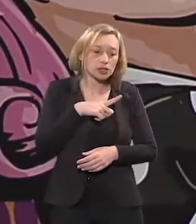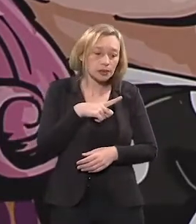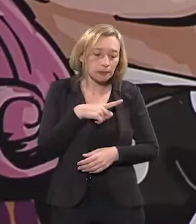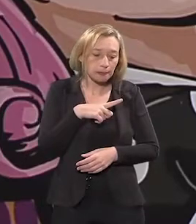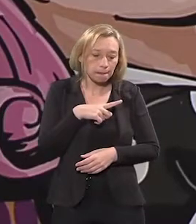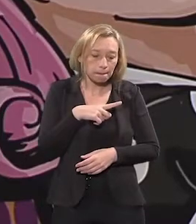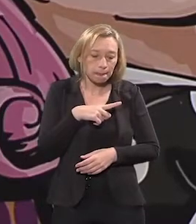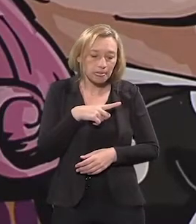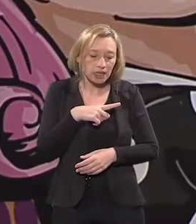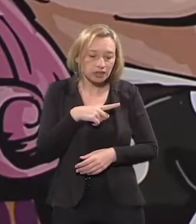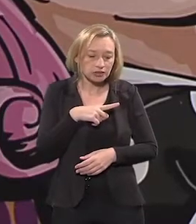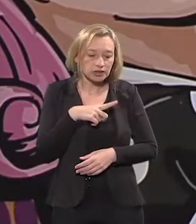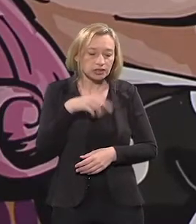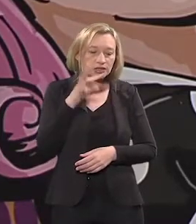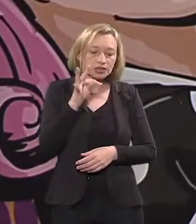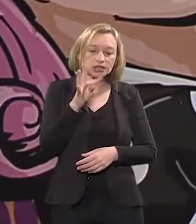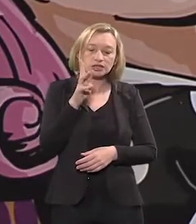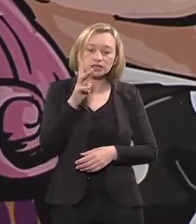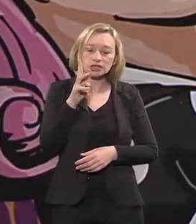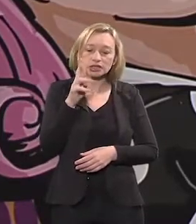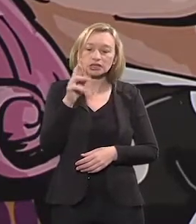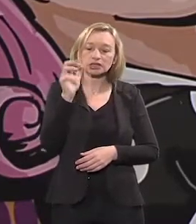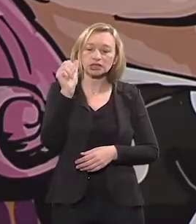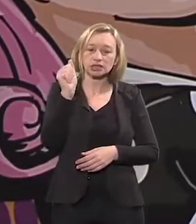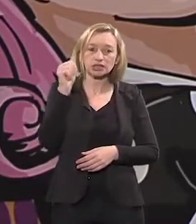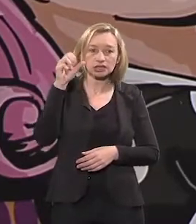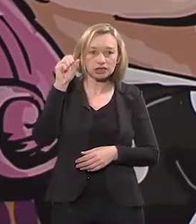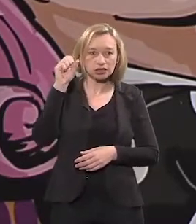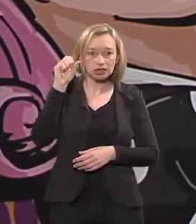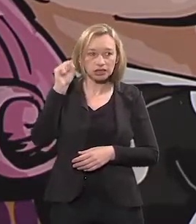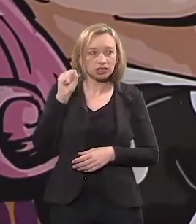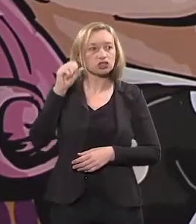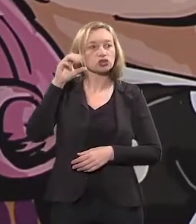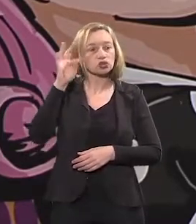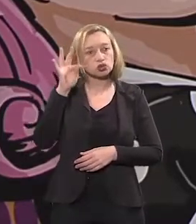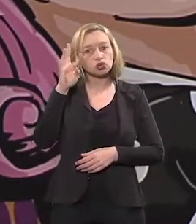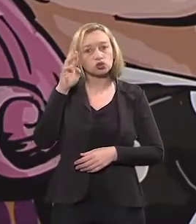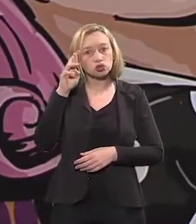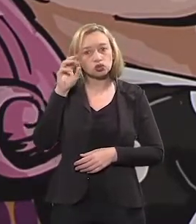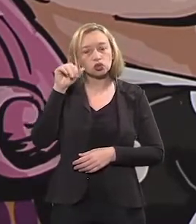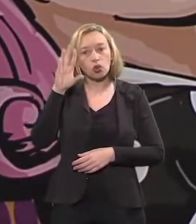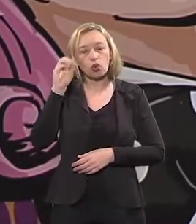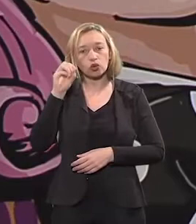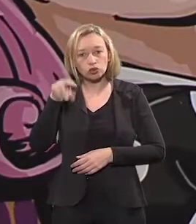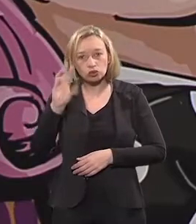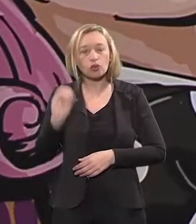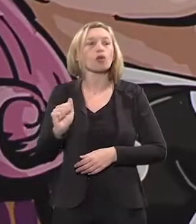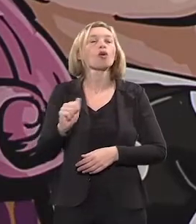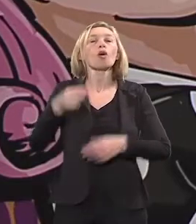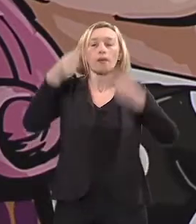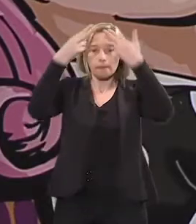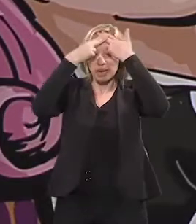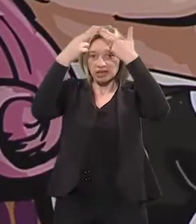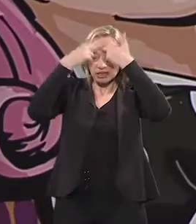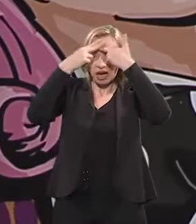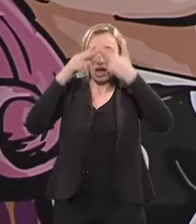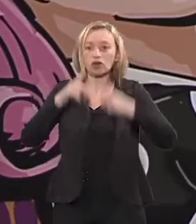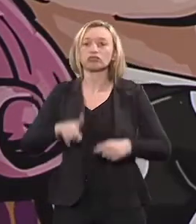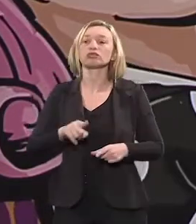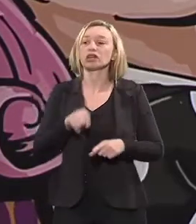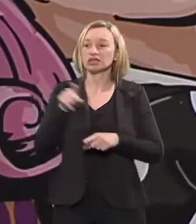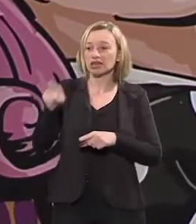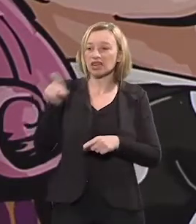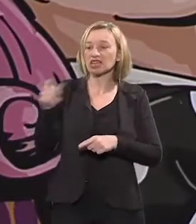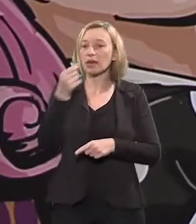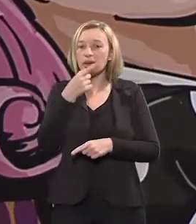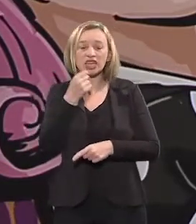que tinha transtornos mentais, era usuária de droga e foi presa, e ela estava na unidade, e como ela